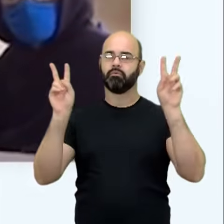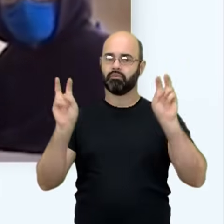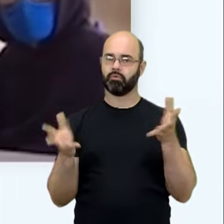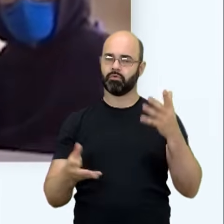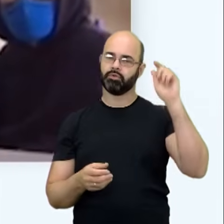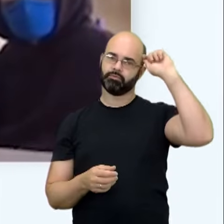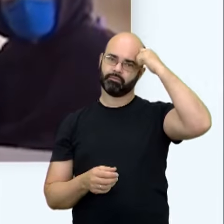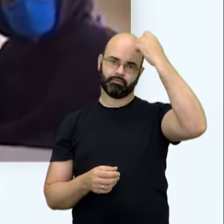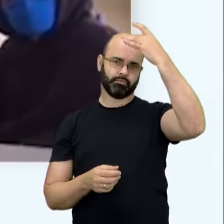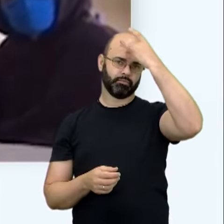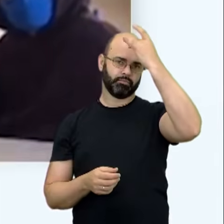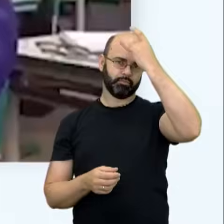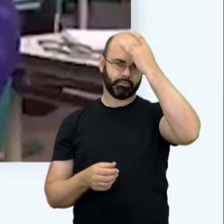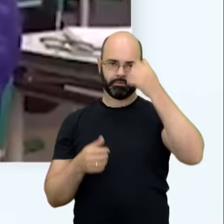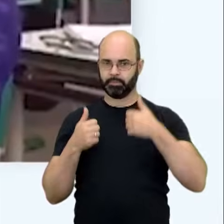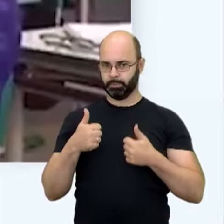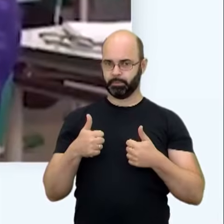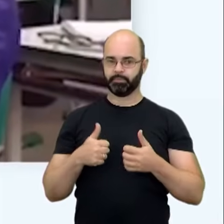negra, ok?